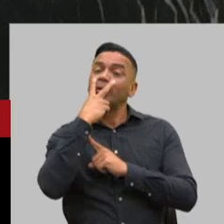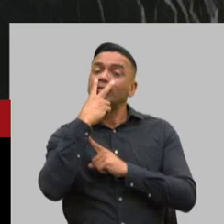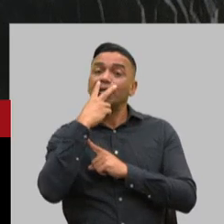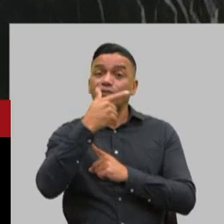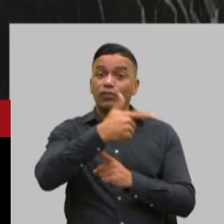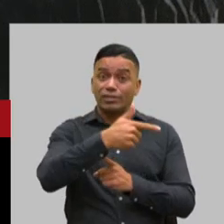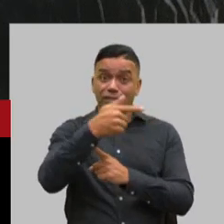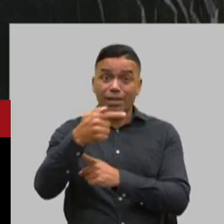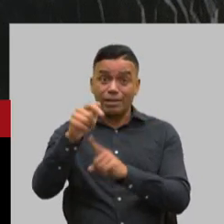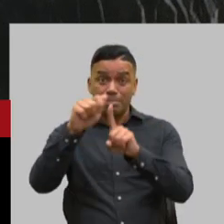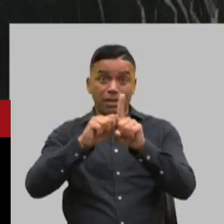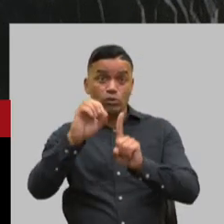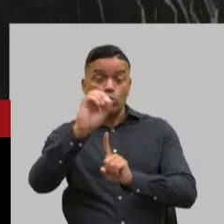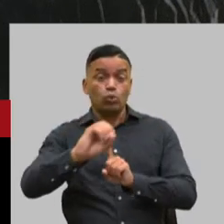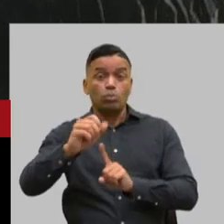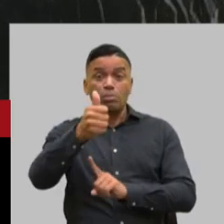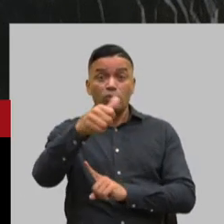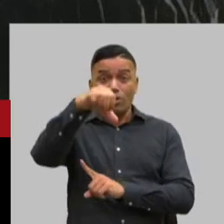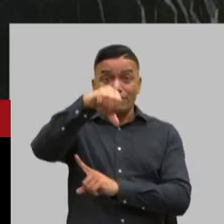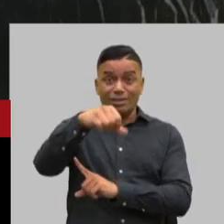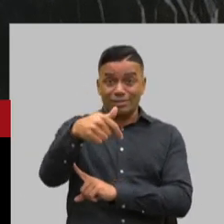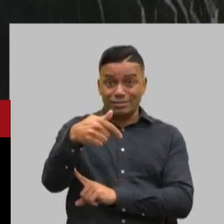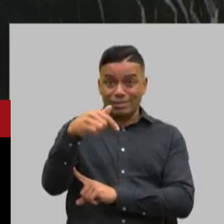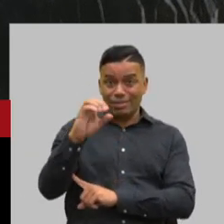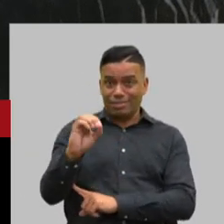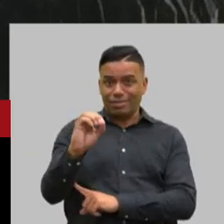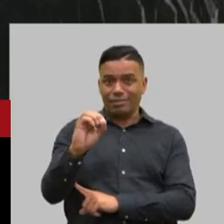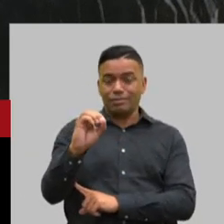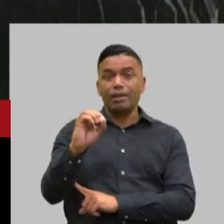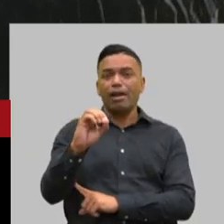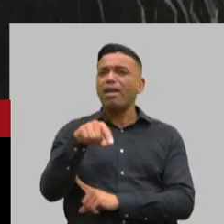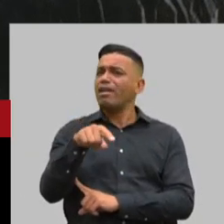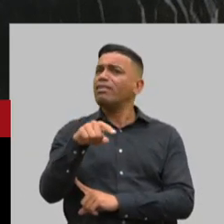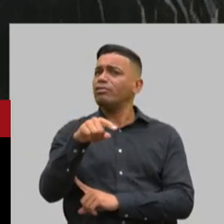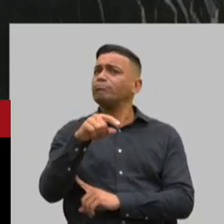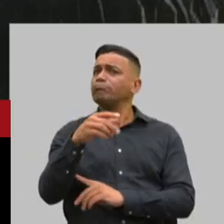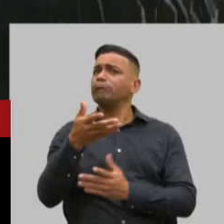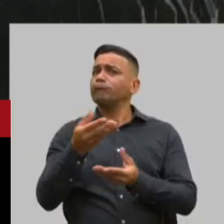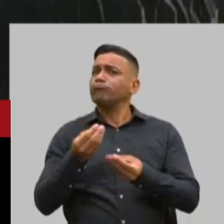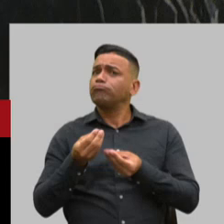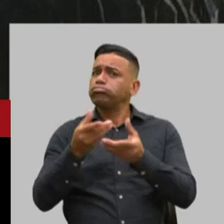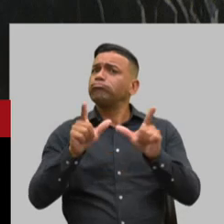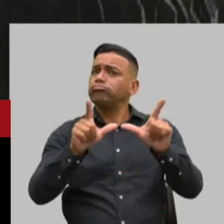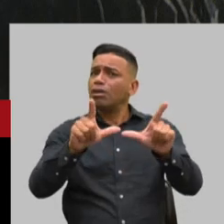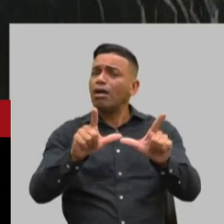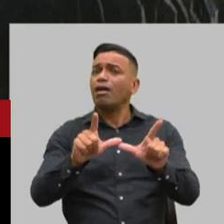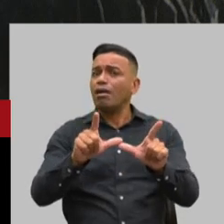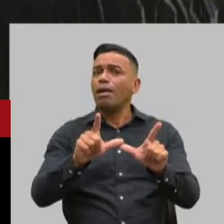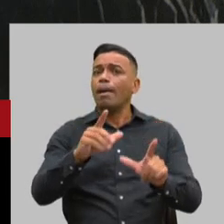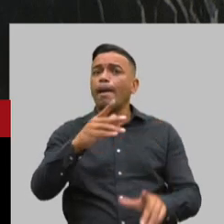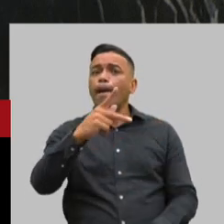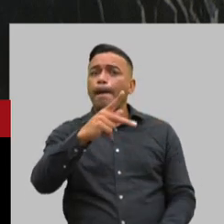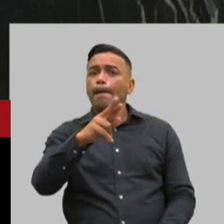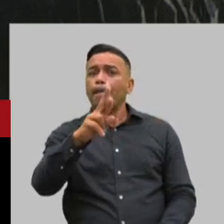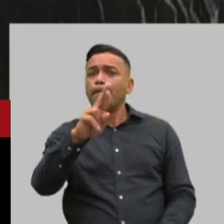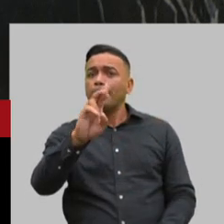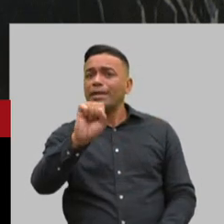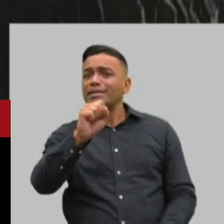de 1970. Foi ordenado presbítero em 16 de novembro